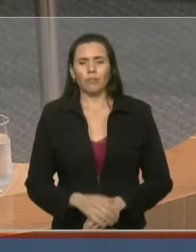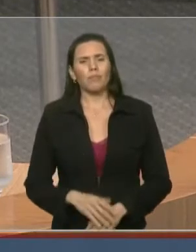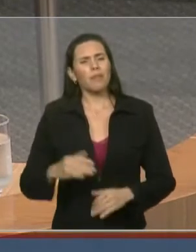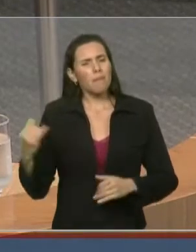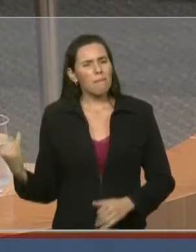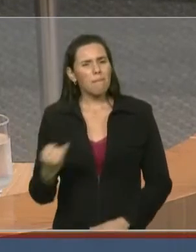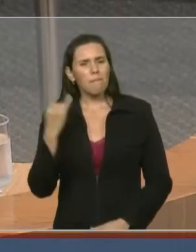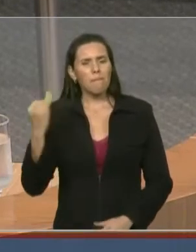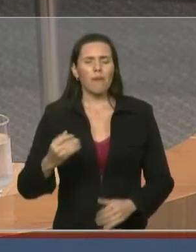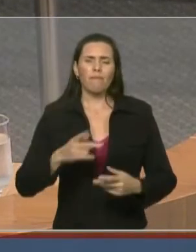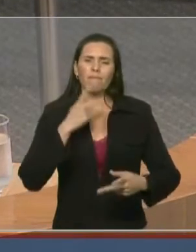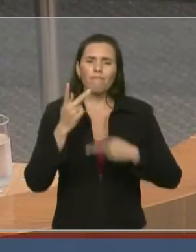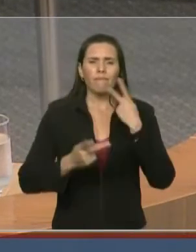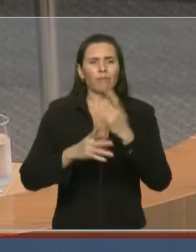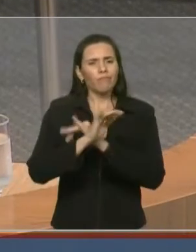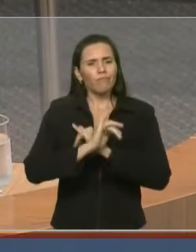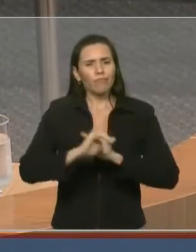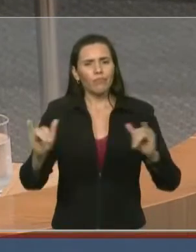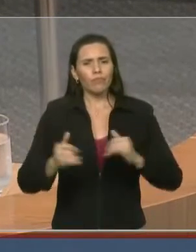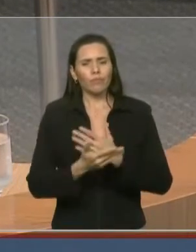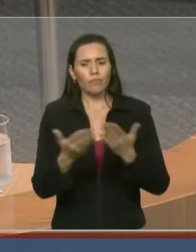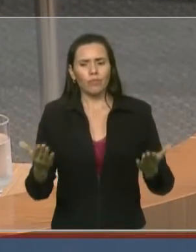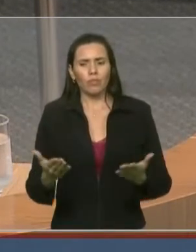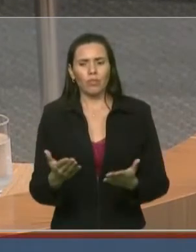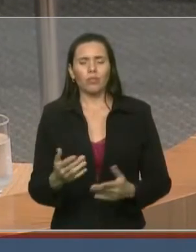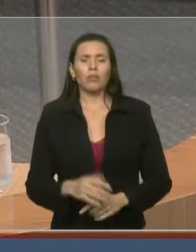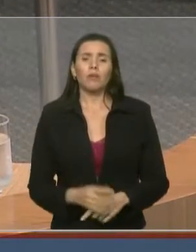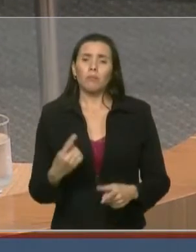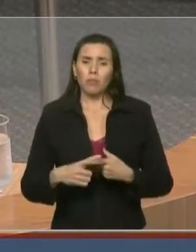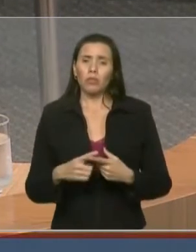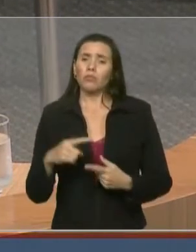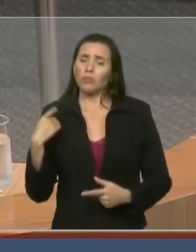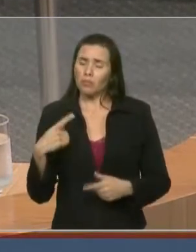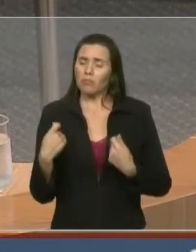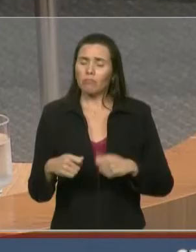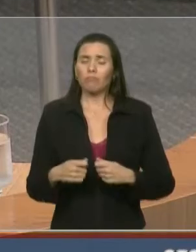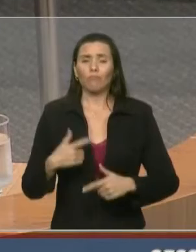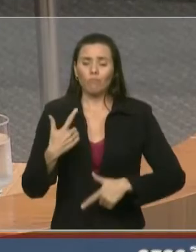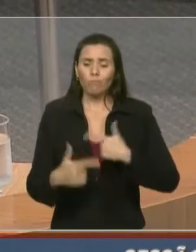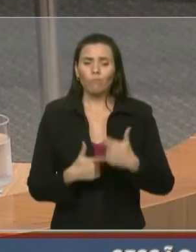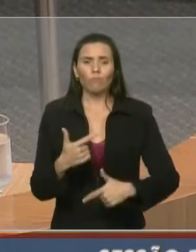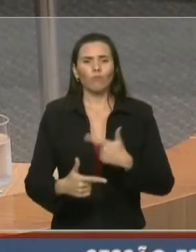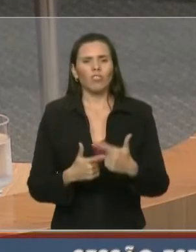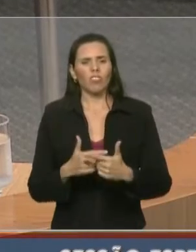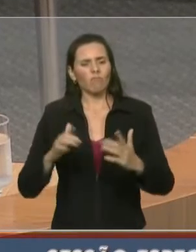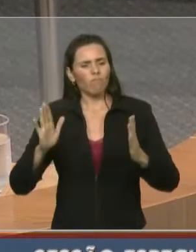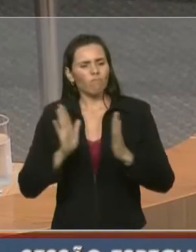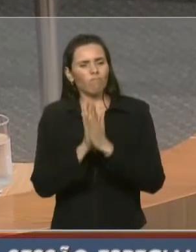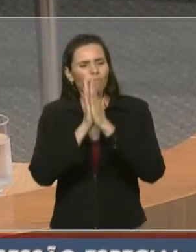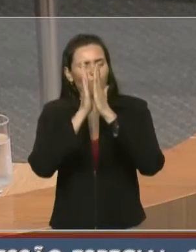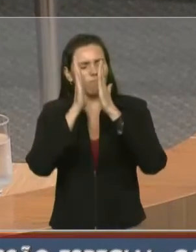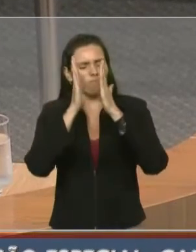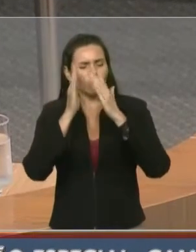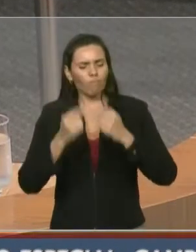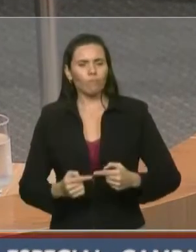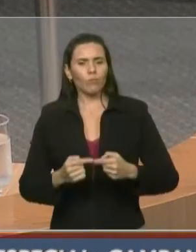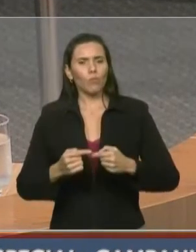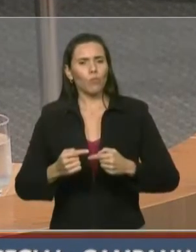questões para dizer que um dos grandes desafios apresentados para nós no nosso país é exatamente o do enfrentamento das